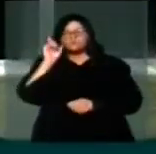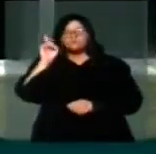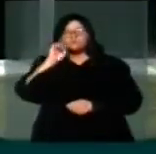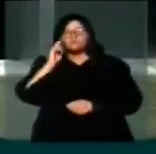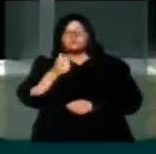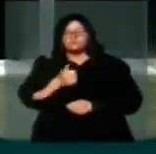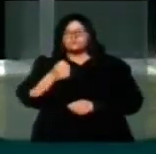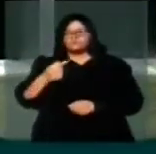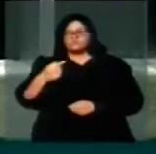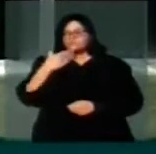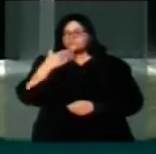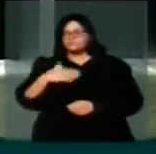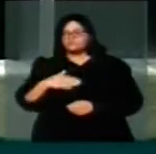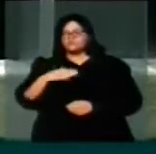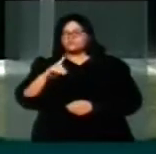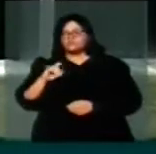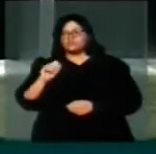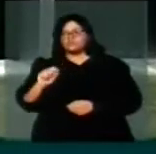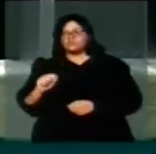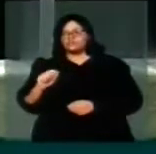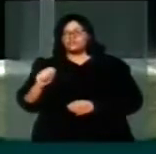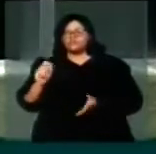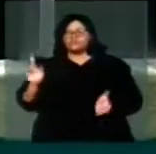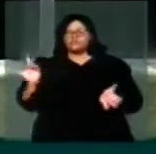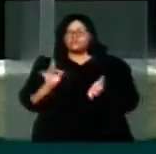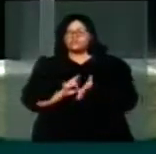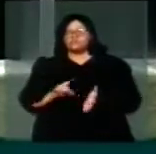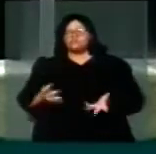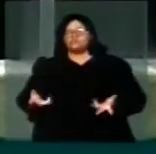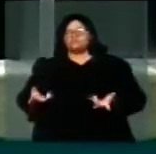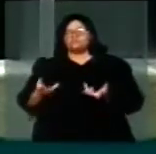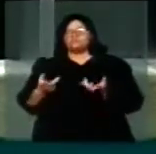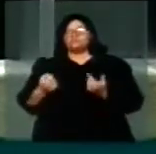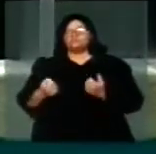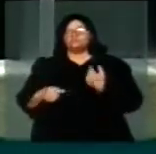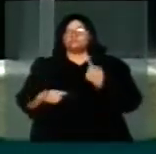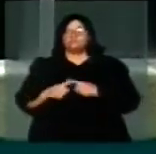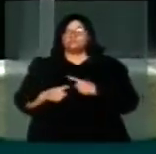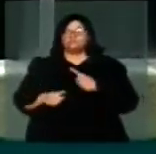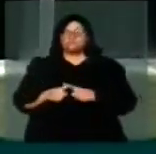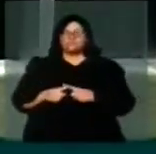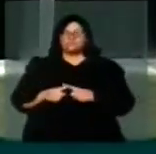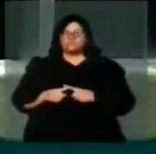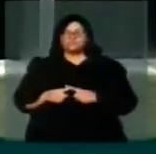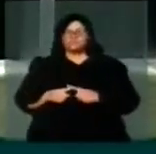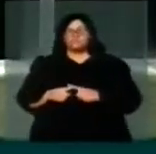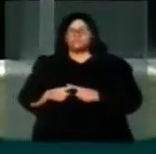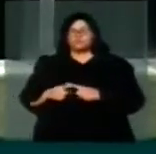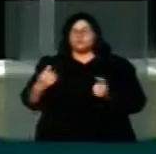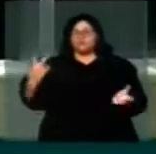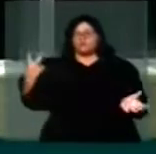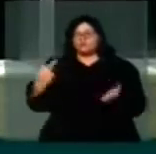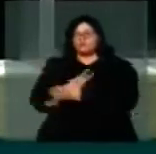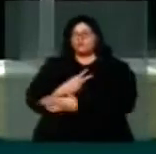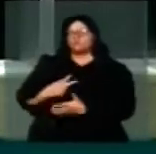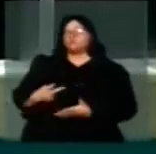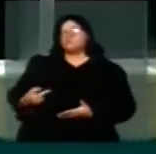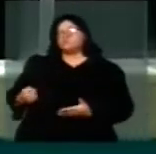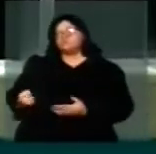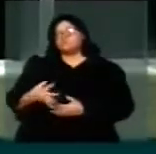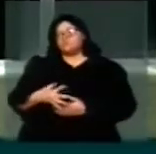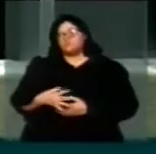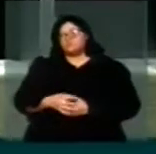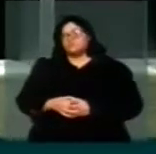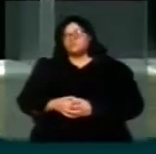dezembro, foi um dia histórico, porque um fato muito novo, um